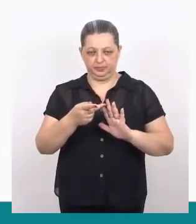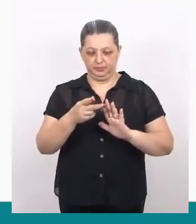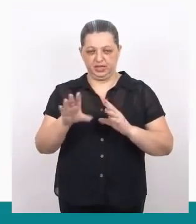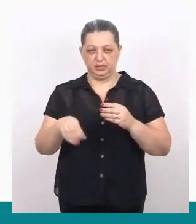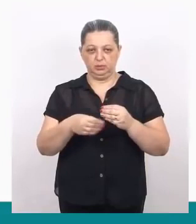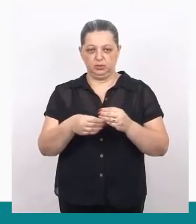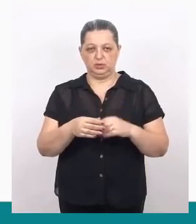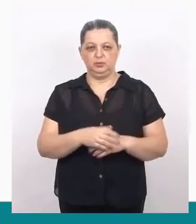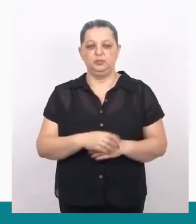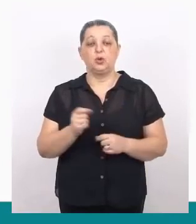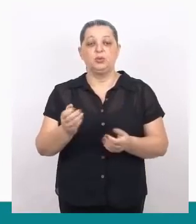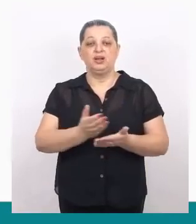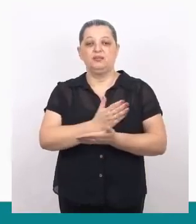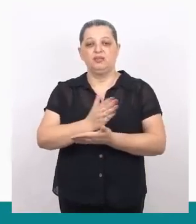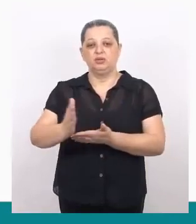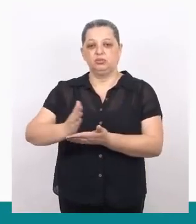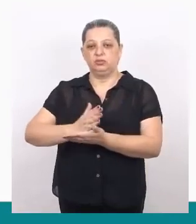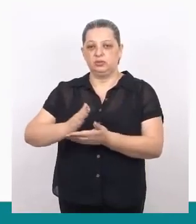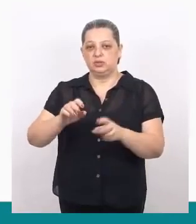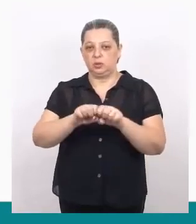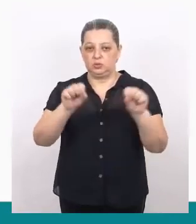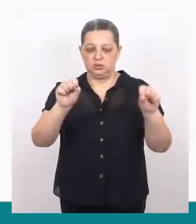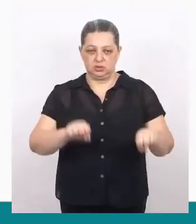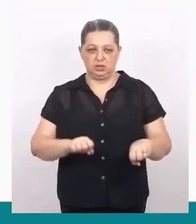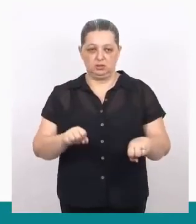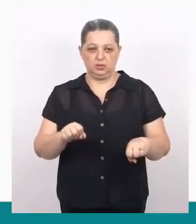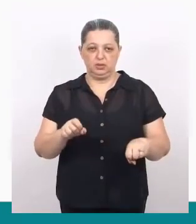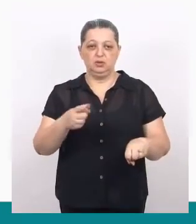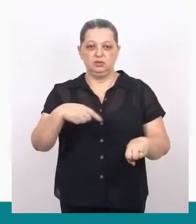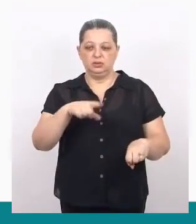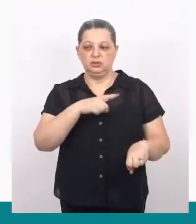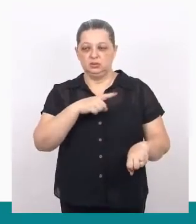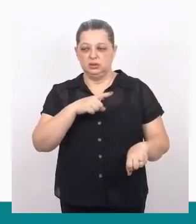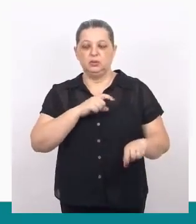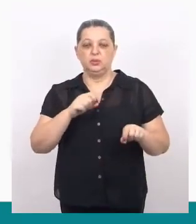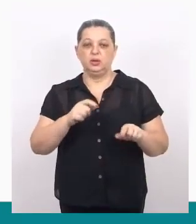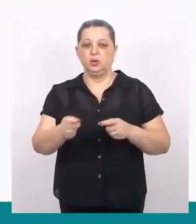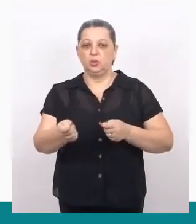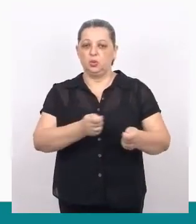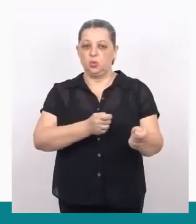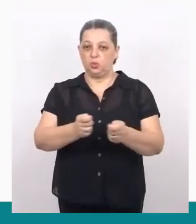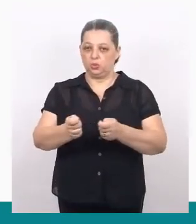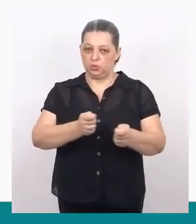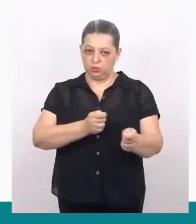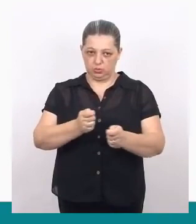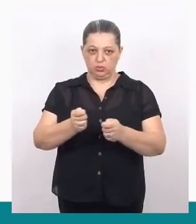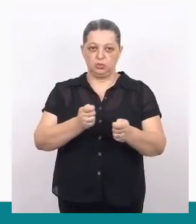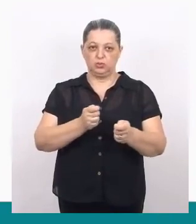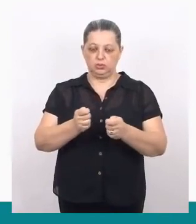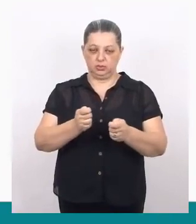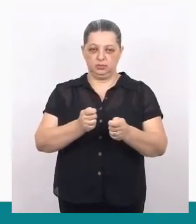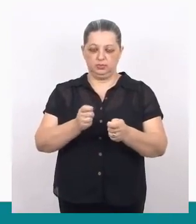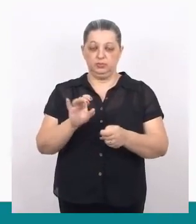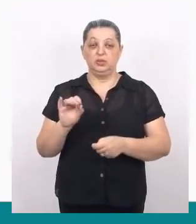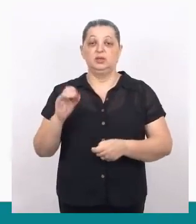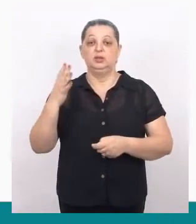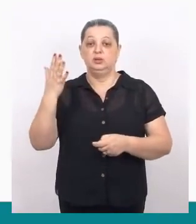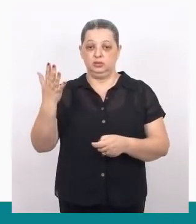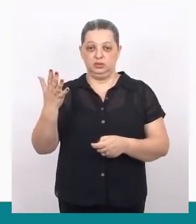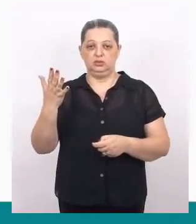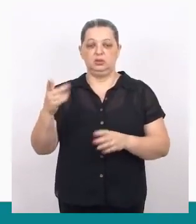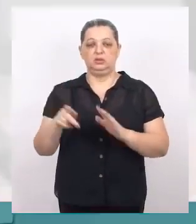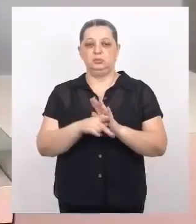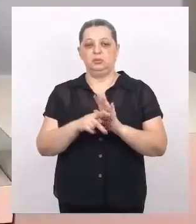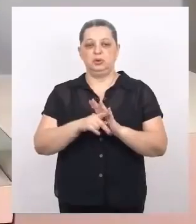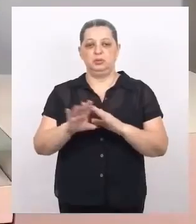Como a gente vai dividir no sistema para que vocês tenham maior controle do que está acontecendo no andar da